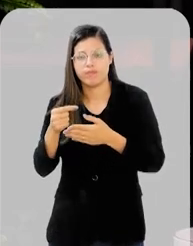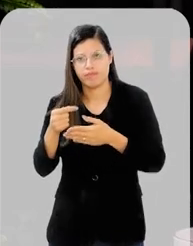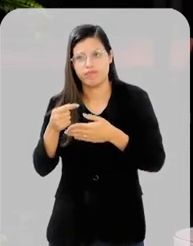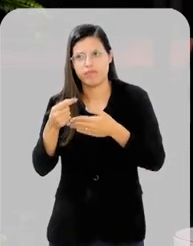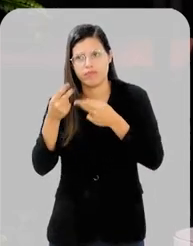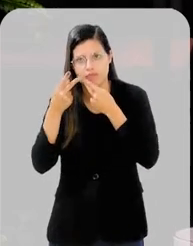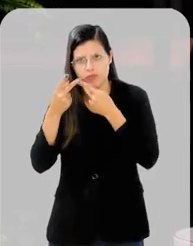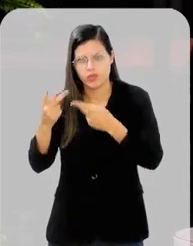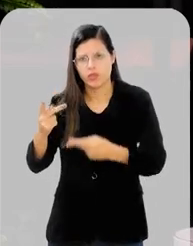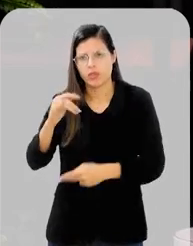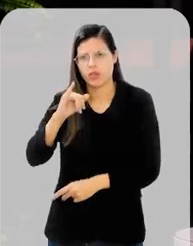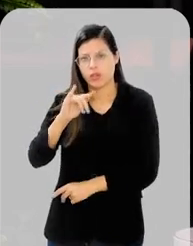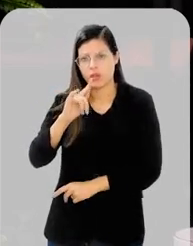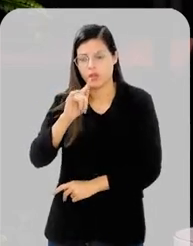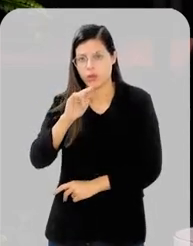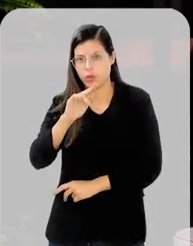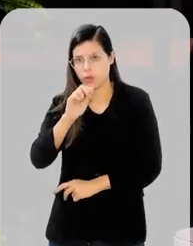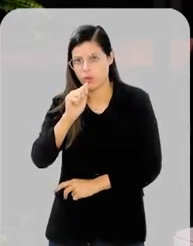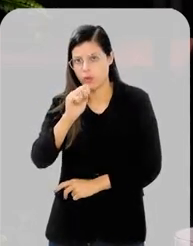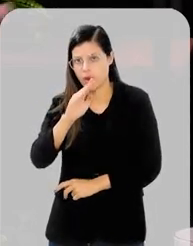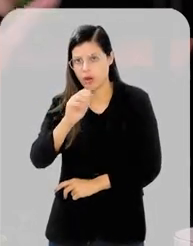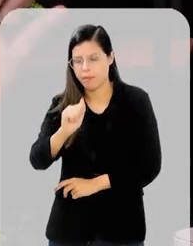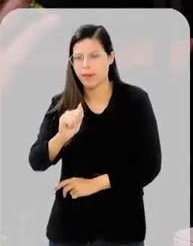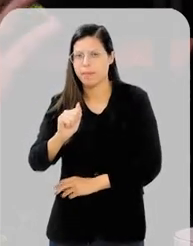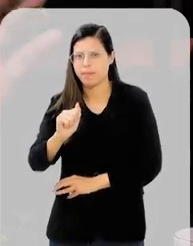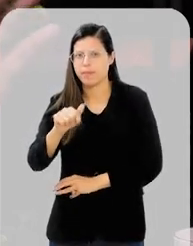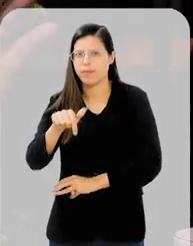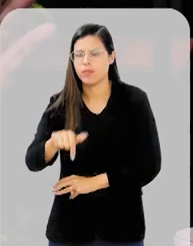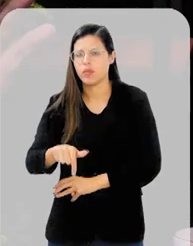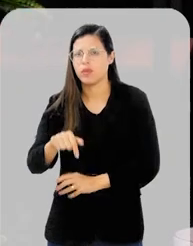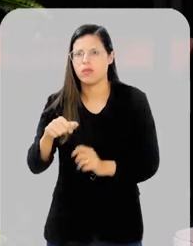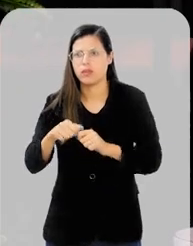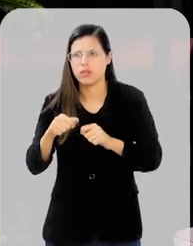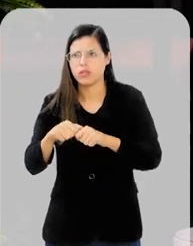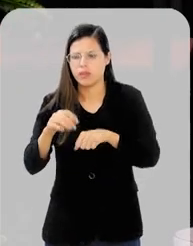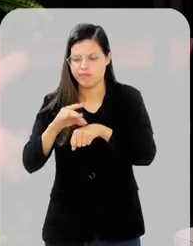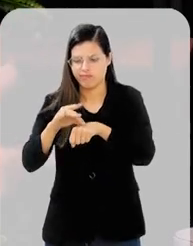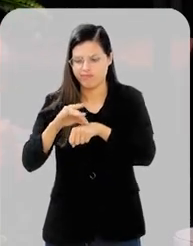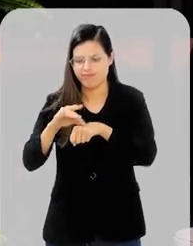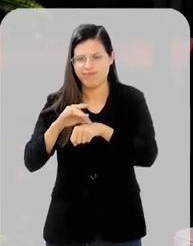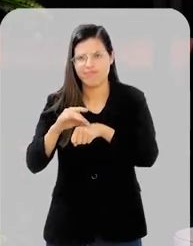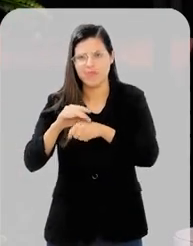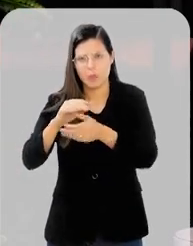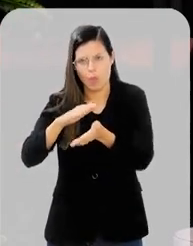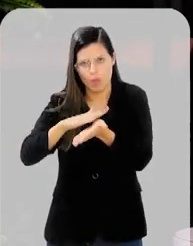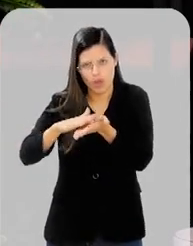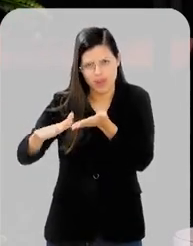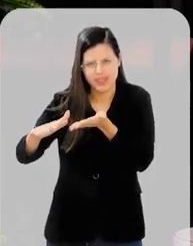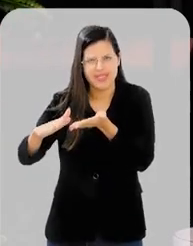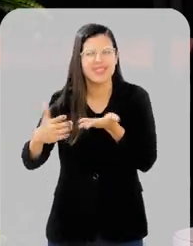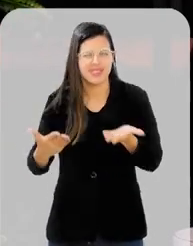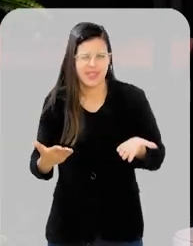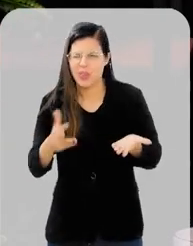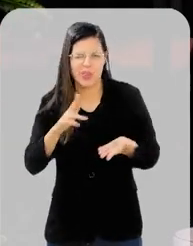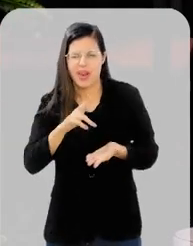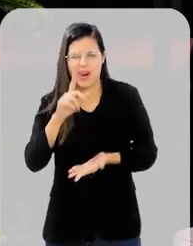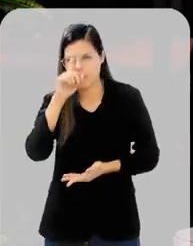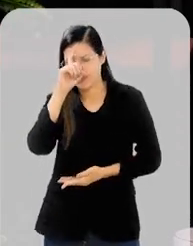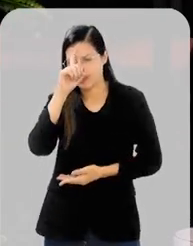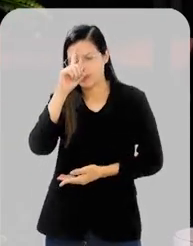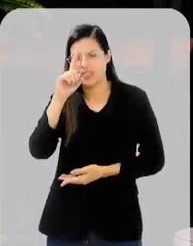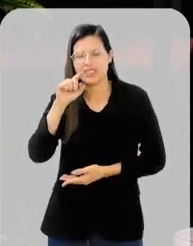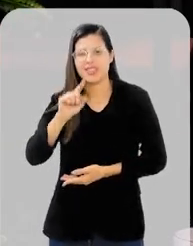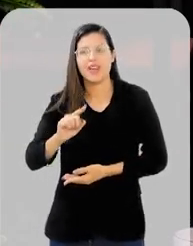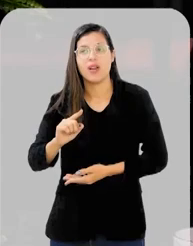município de de Guaba Grande fazer uma entrega de um trecho de asfalto aí você vai dizer assim puxa asfalto não era um hospital não era nada